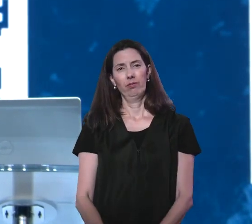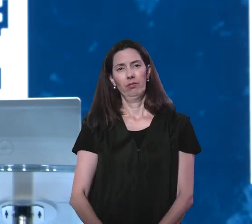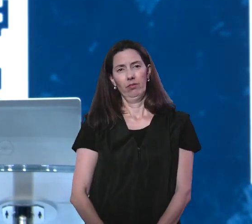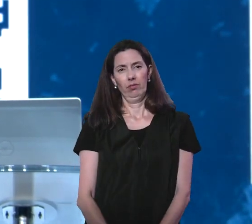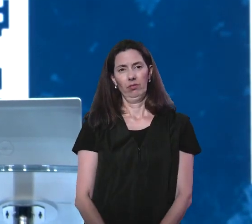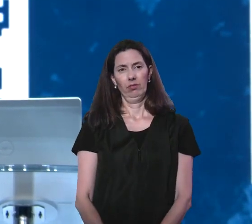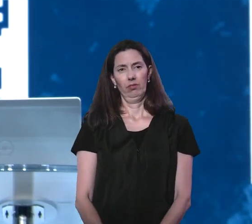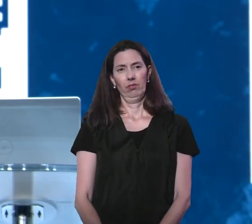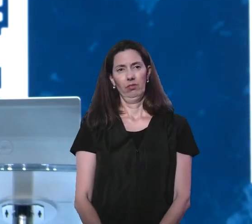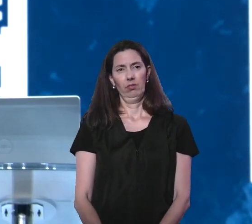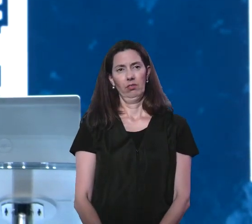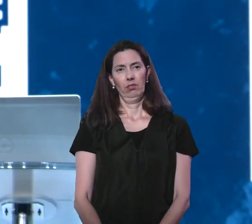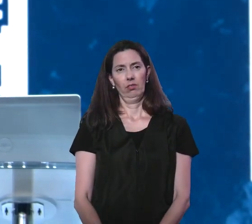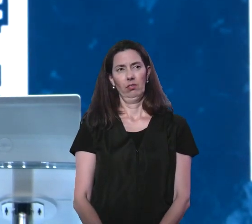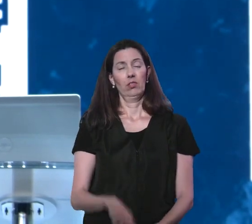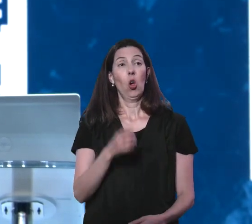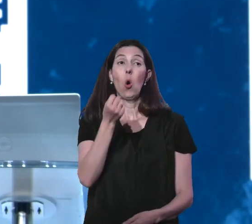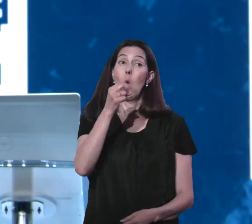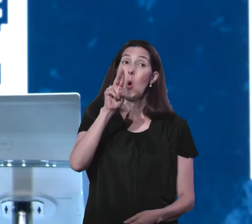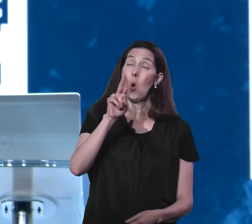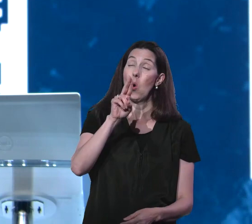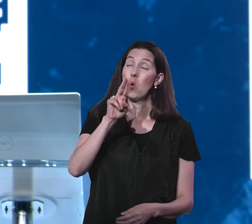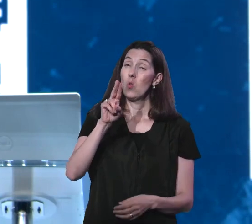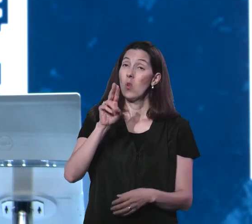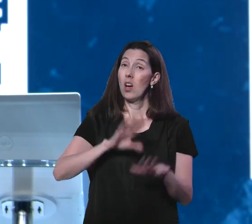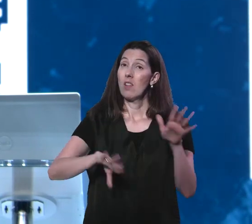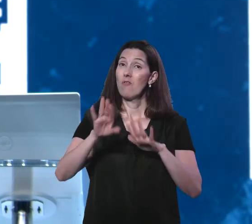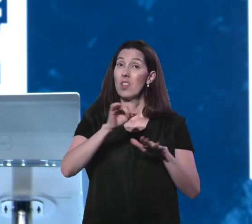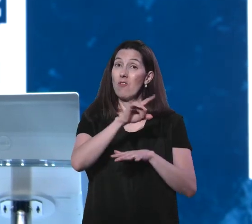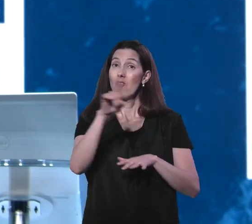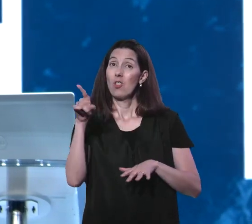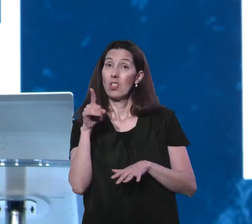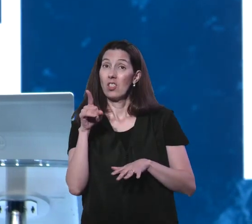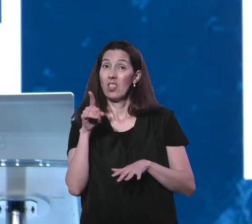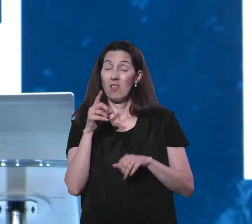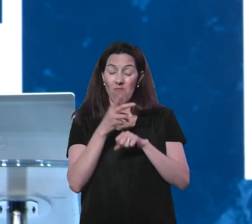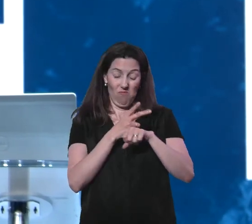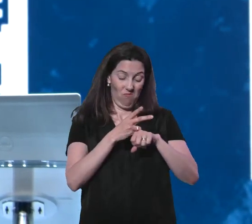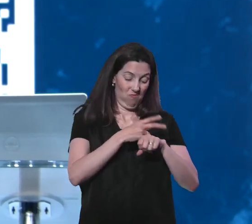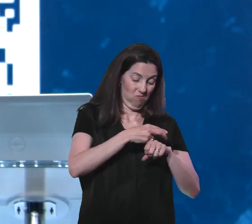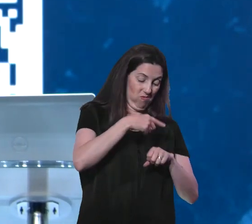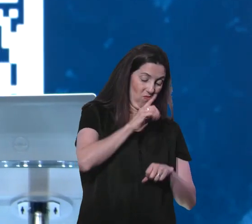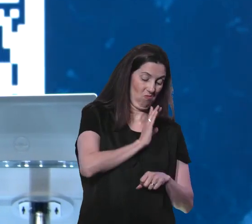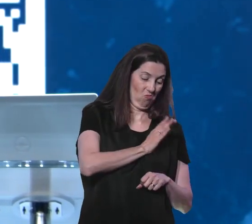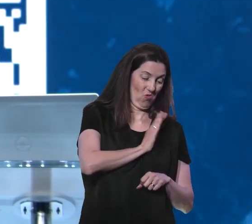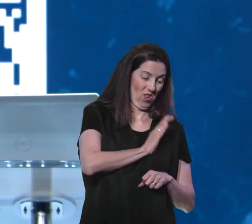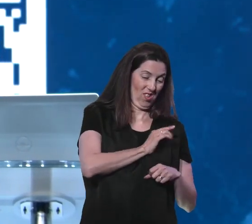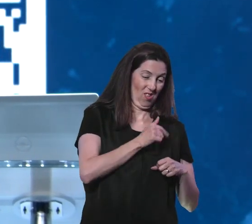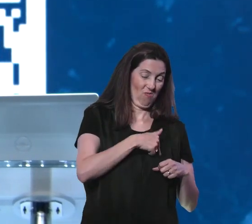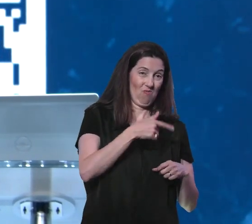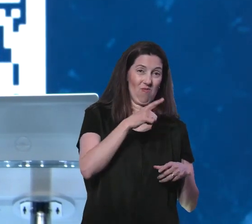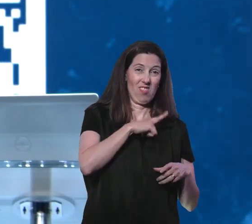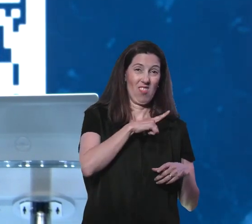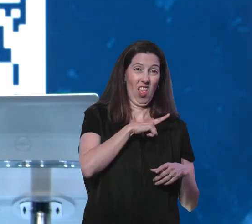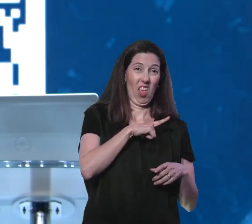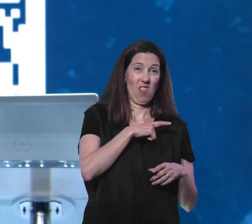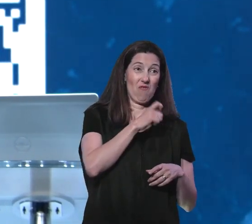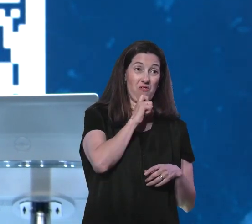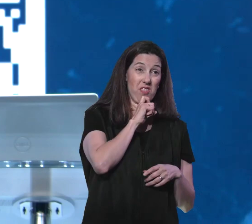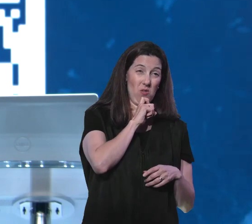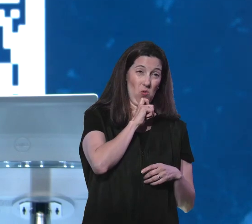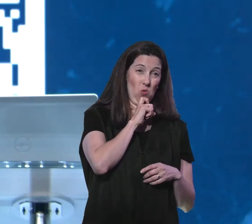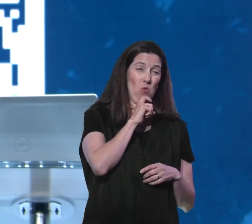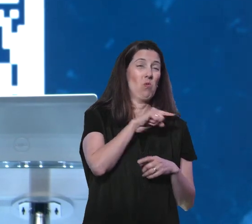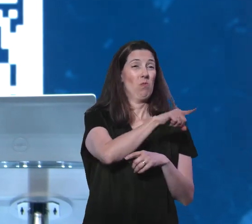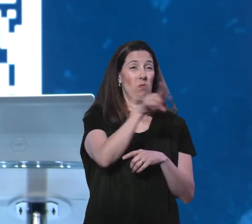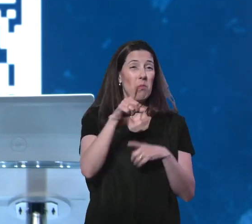Ou você percebeu partes mortas dentro de você, como um mar morto, e você precisa que o rio de Deus passe. Nós queremos